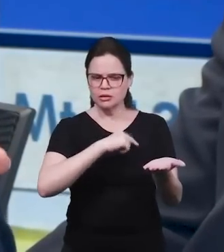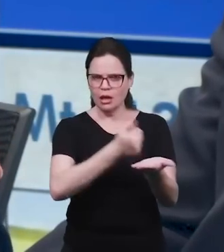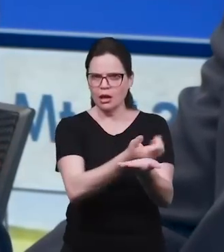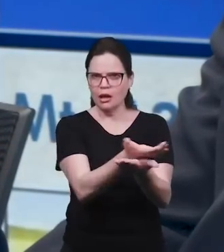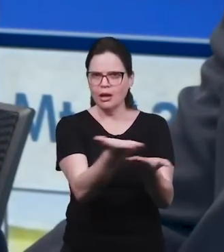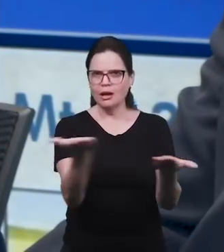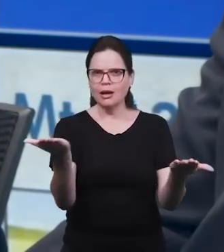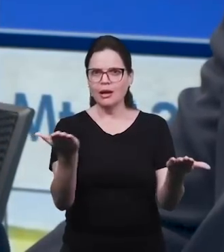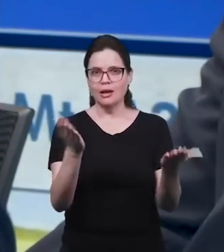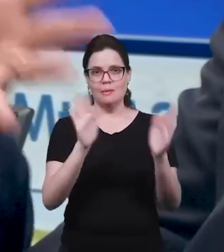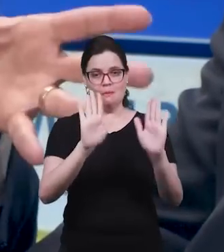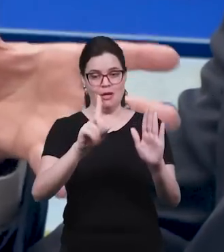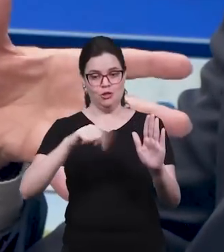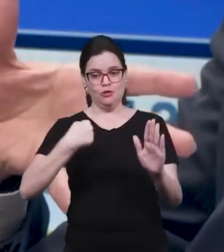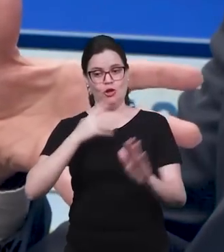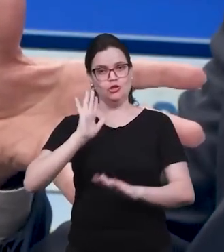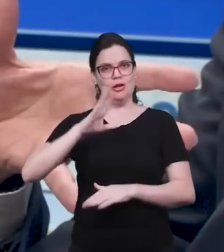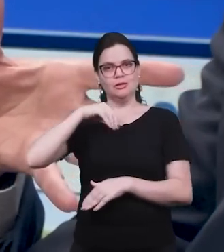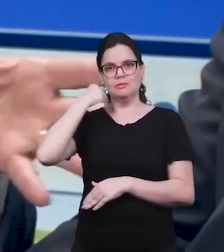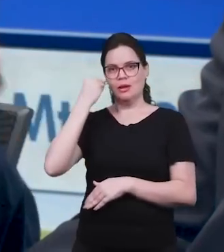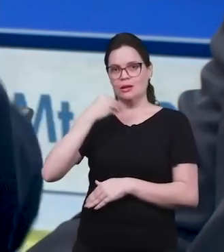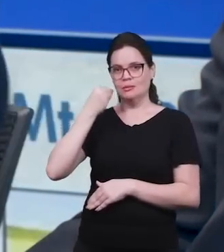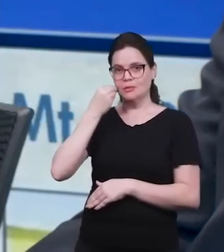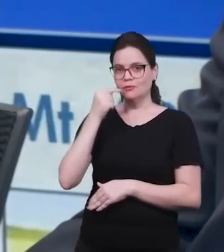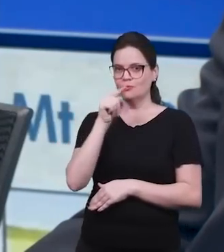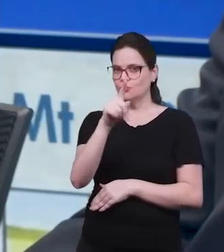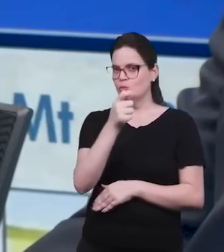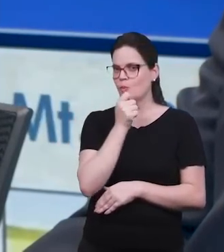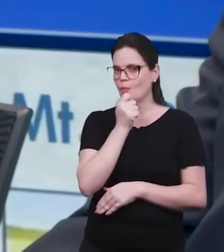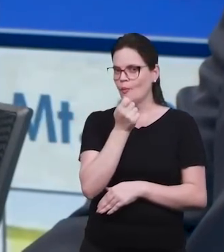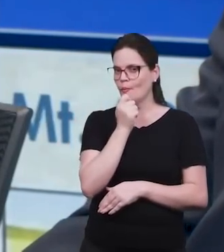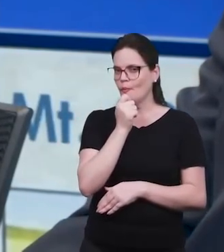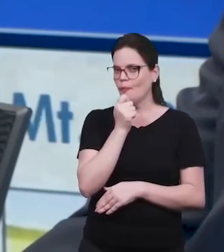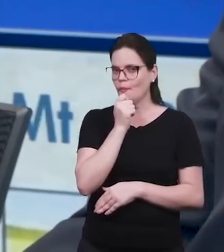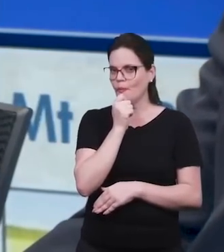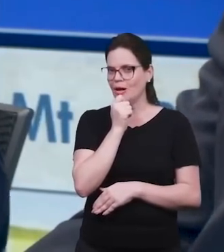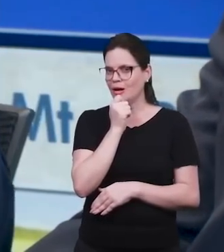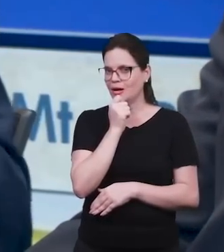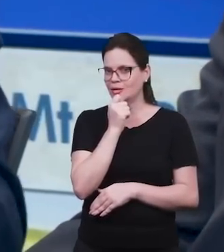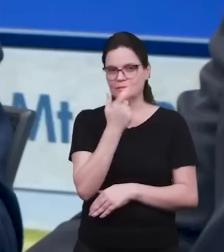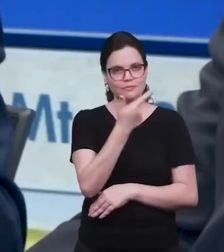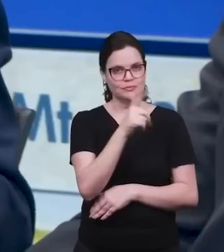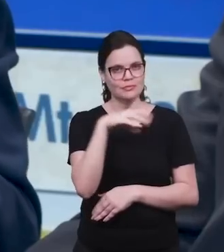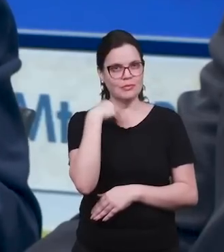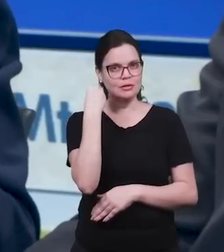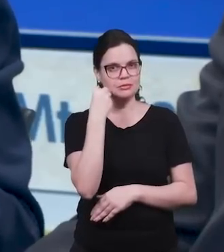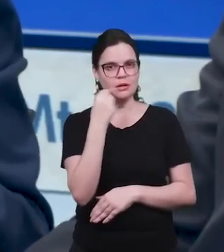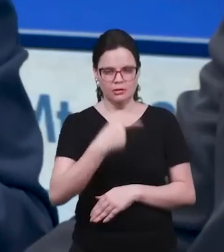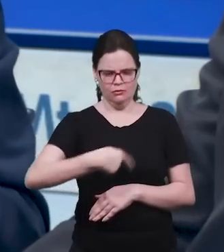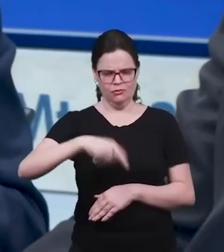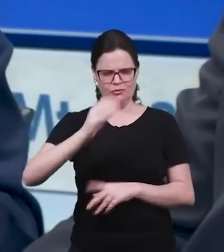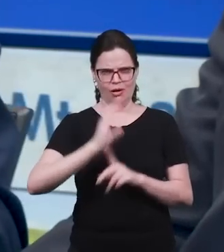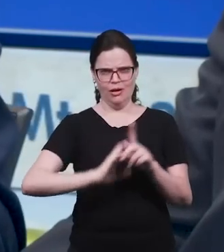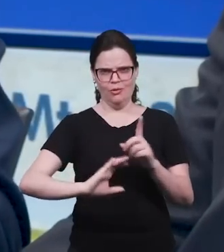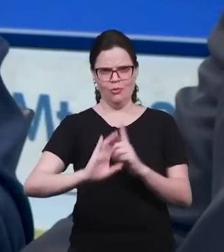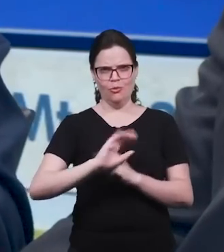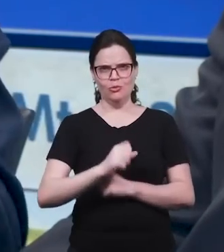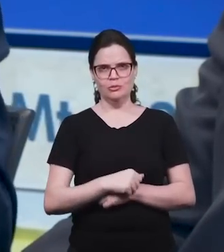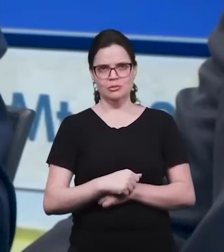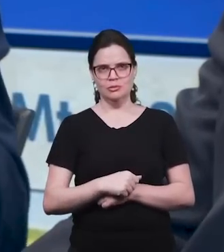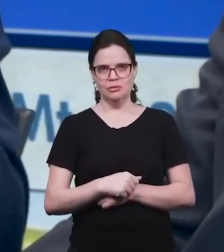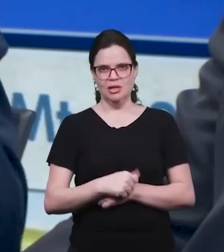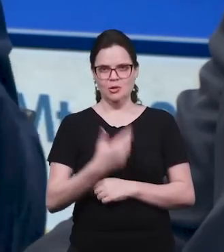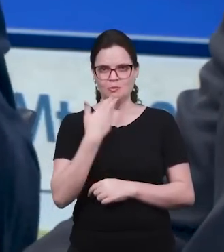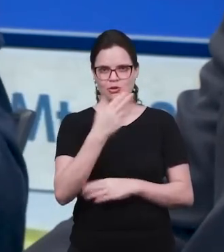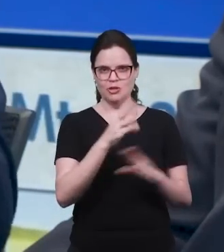está disponível, nós estamos vivendo. Você que não conhece o Senhor, a senhora, vá a um culto. Nós